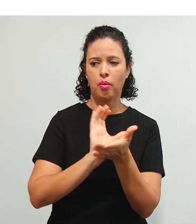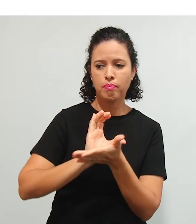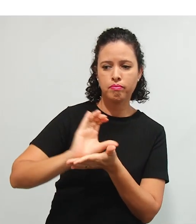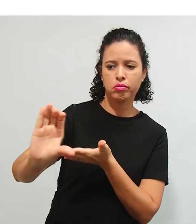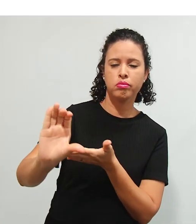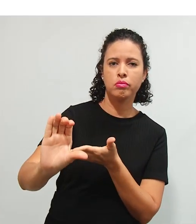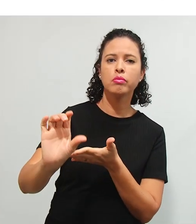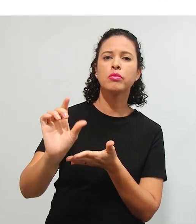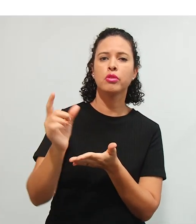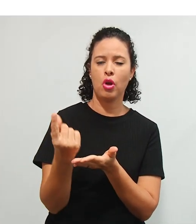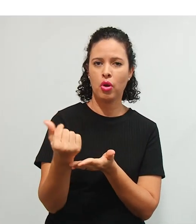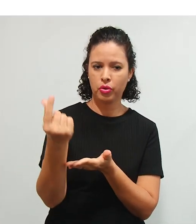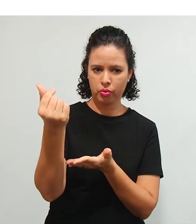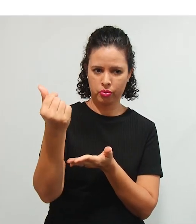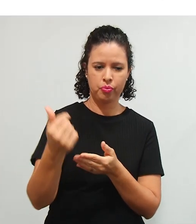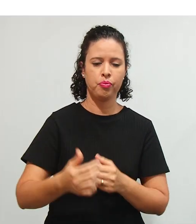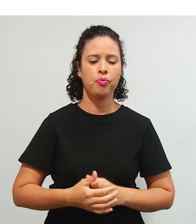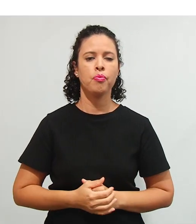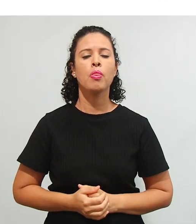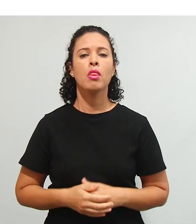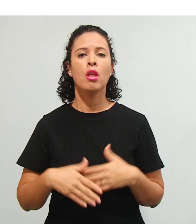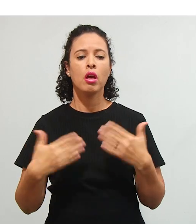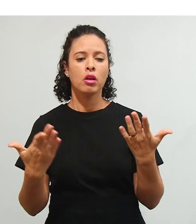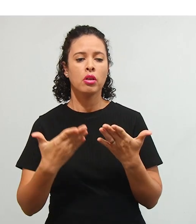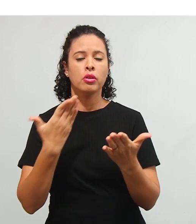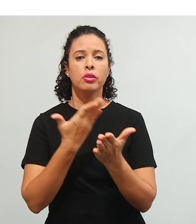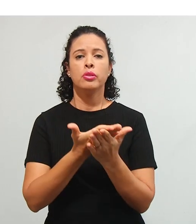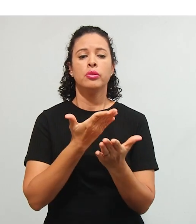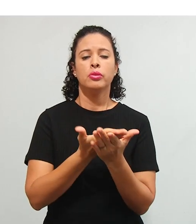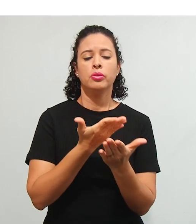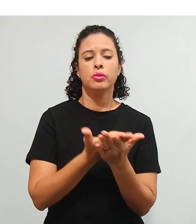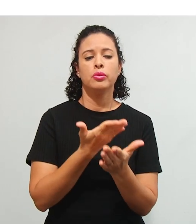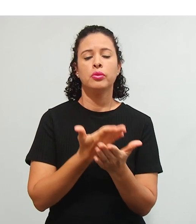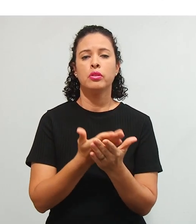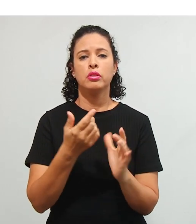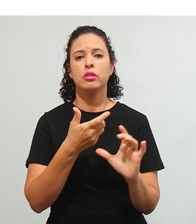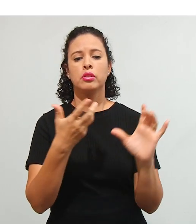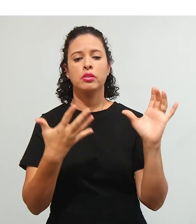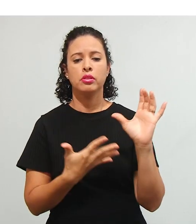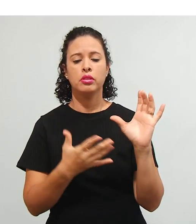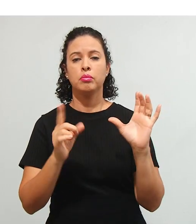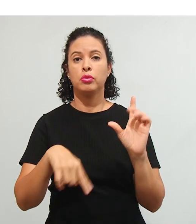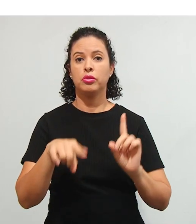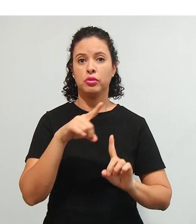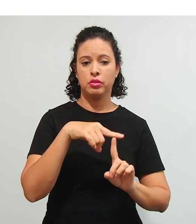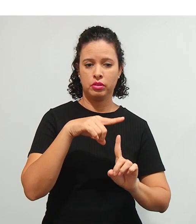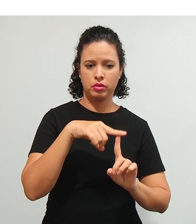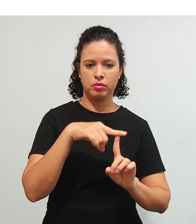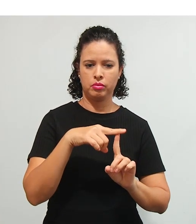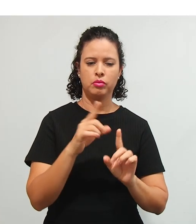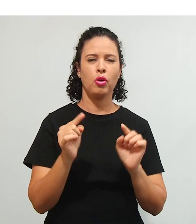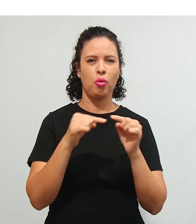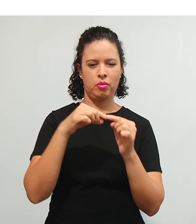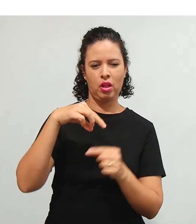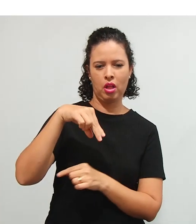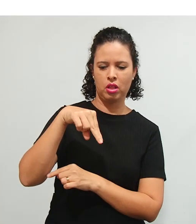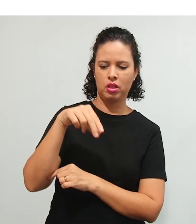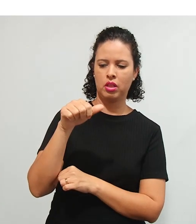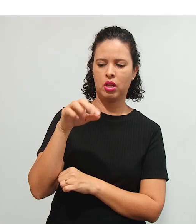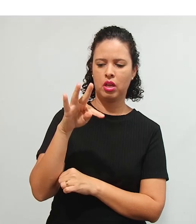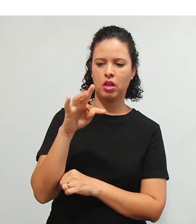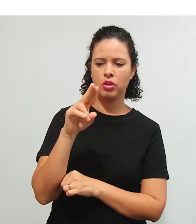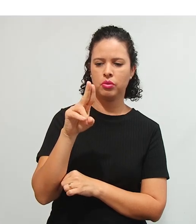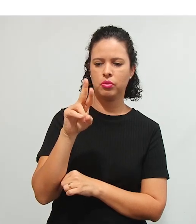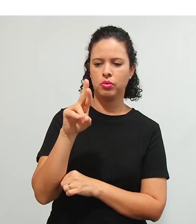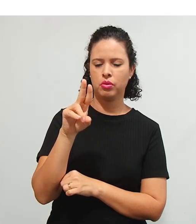Bom, vamos estudar a classificação da receita orçamentária por natureza. Então, ela